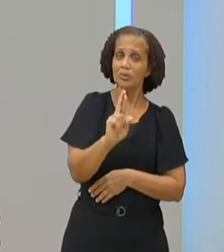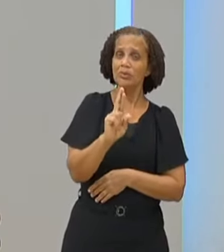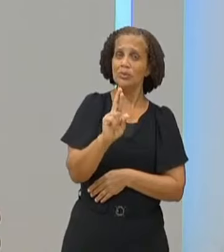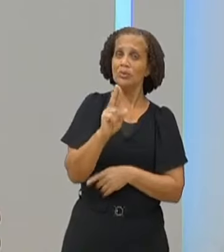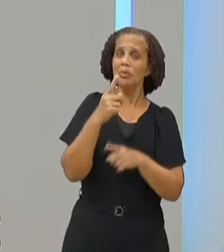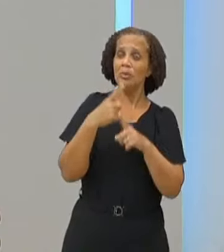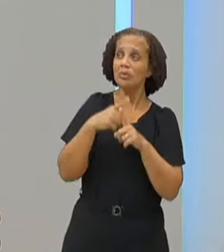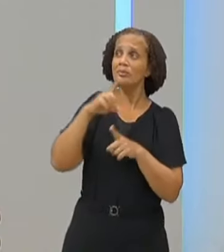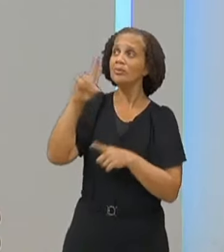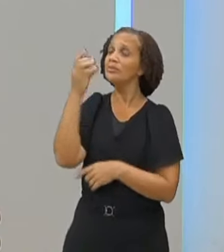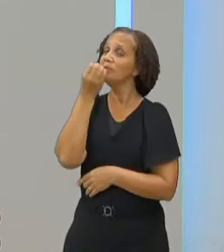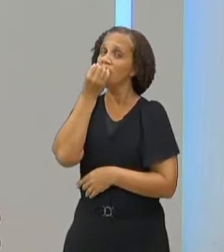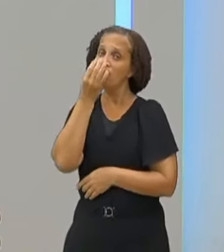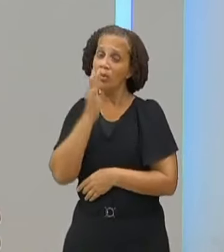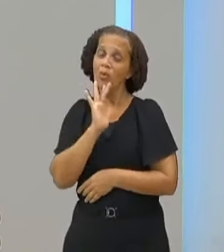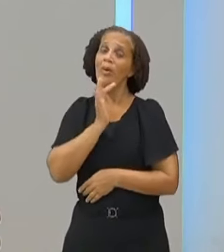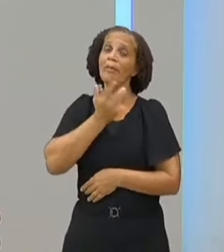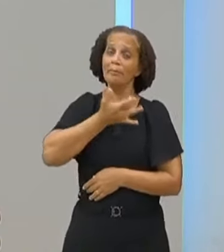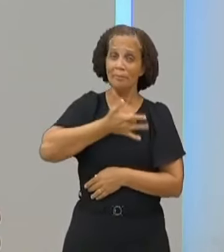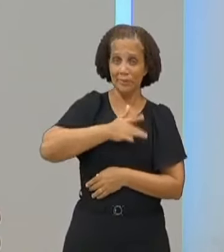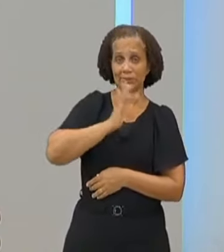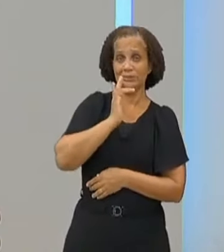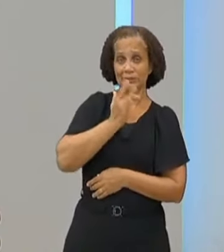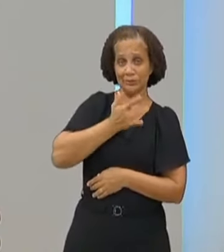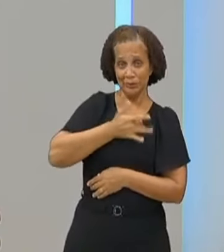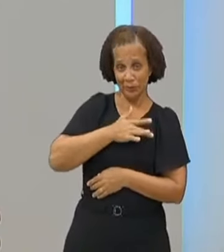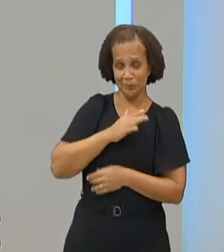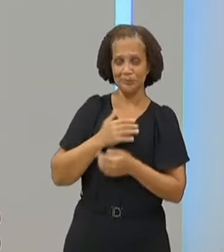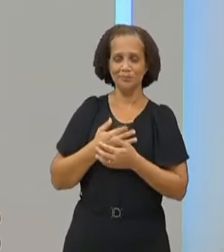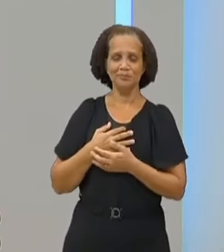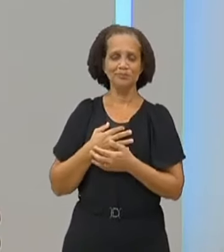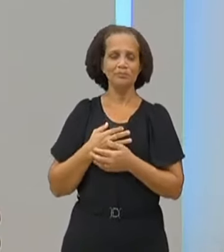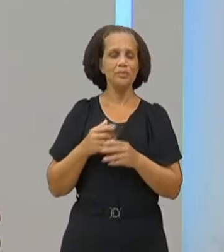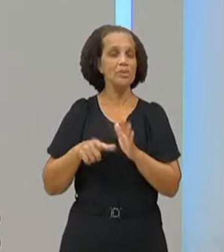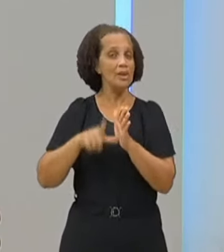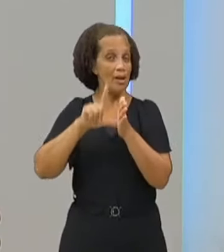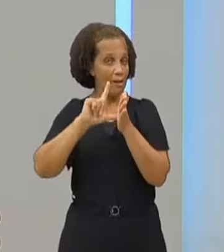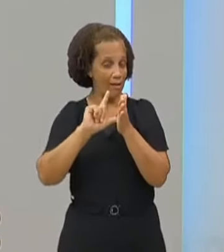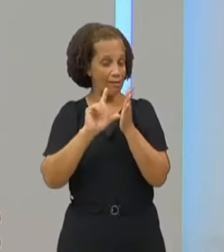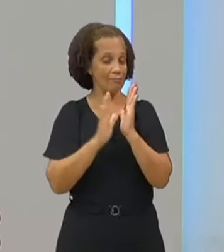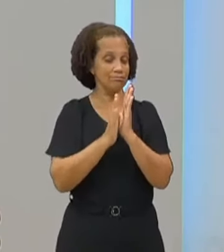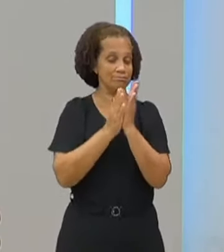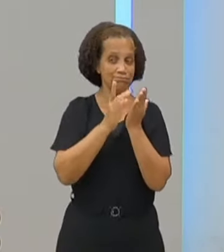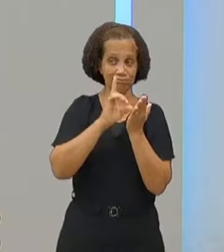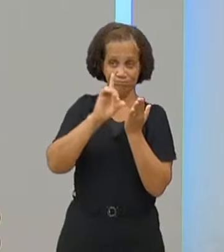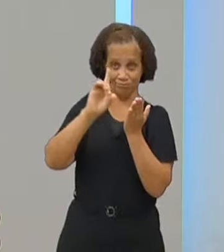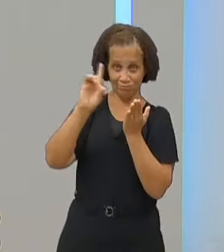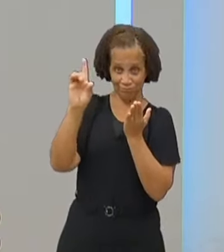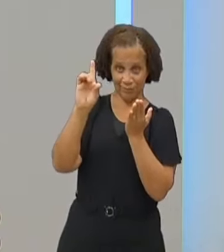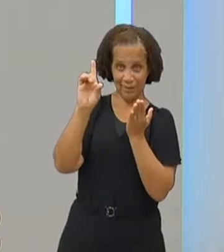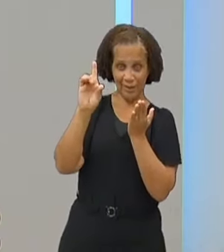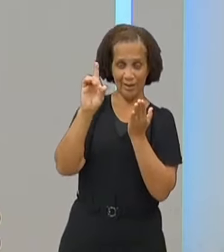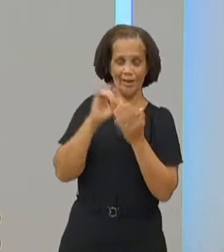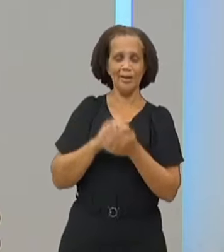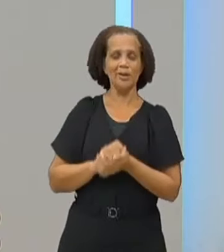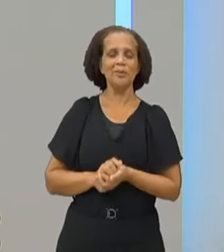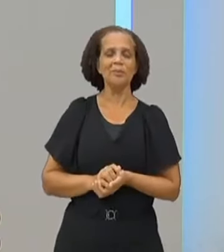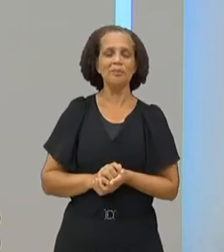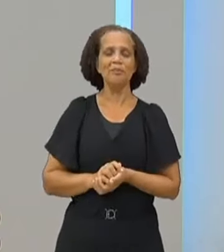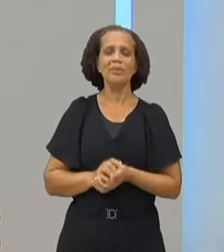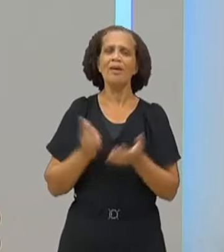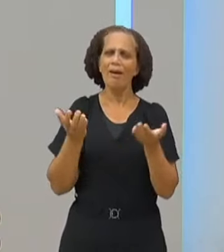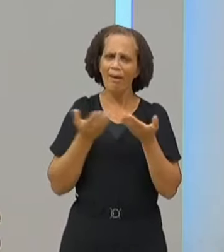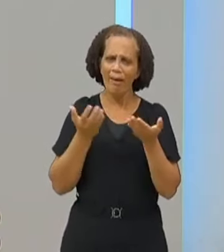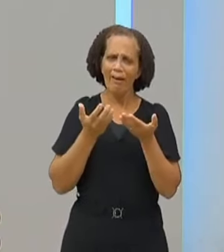é misericordioso. Glória ao nome de Jesus. Eu quero, antes de lermos alguns versículos na palavra de Deus, enviar